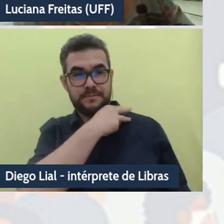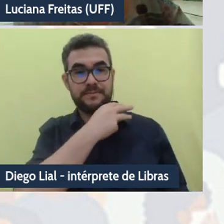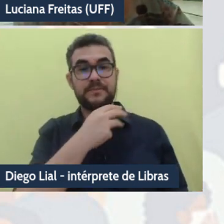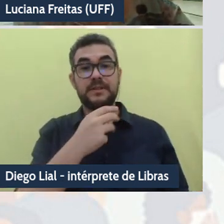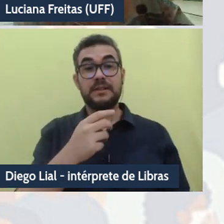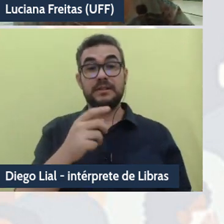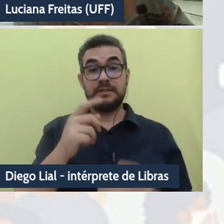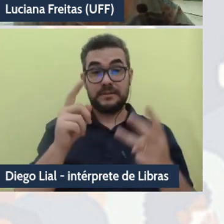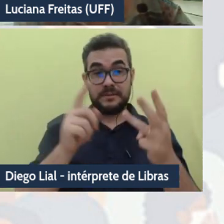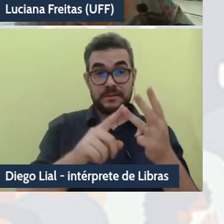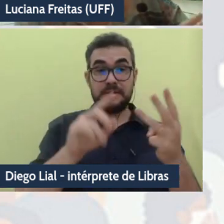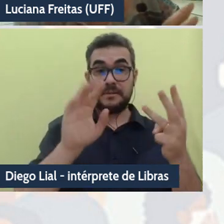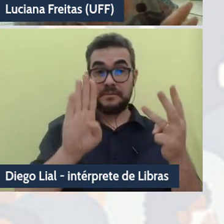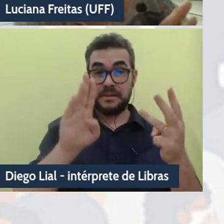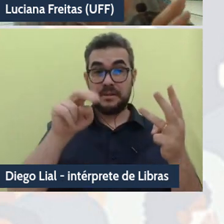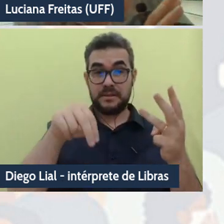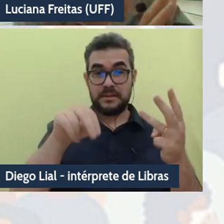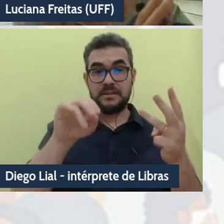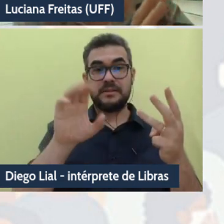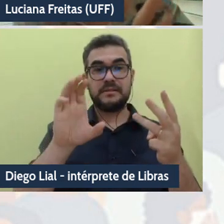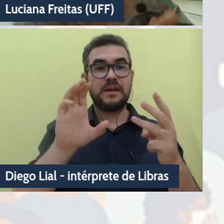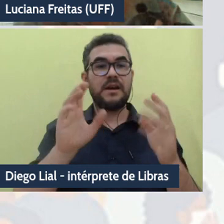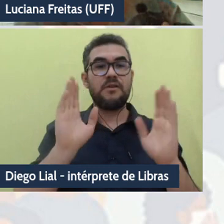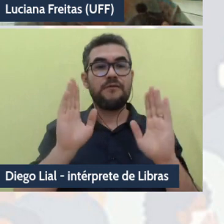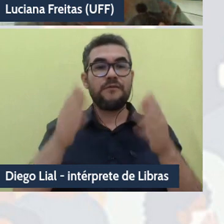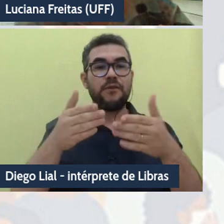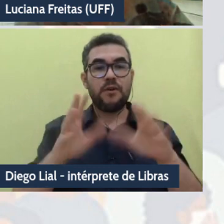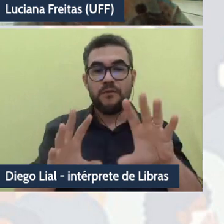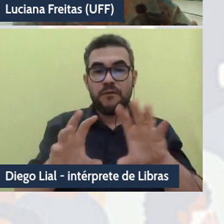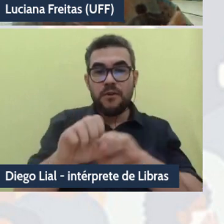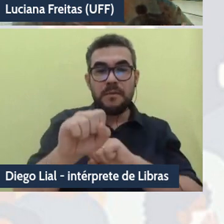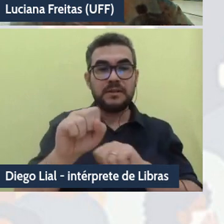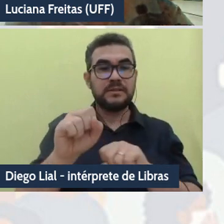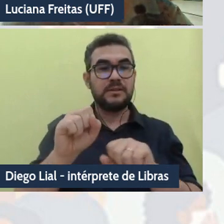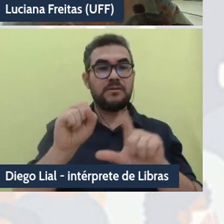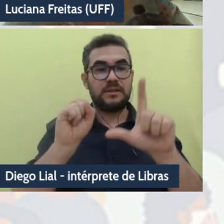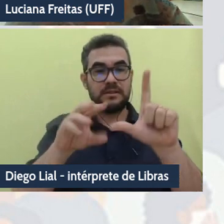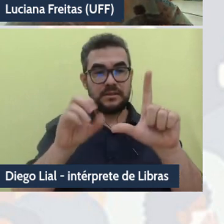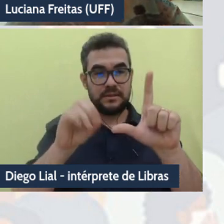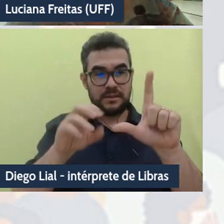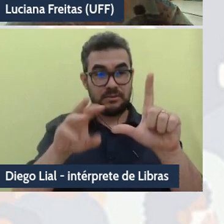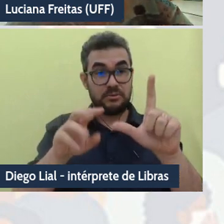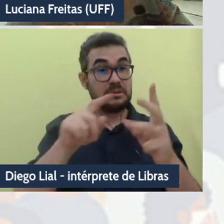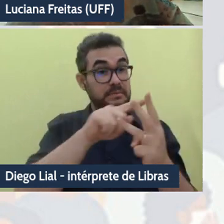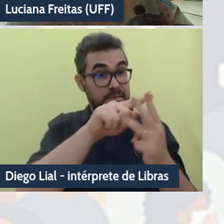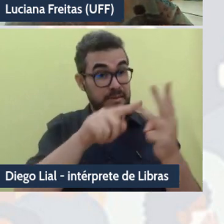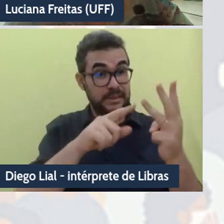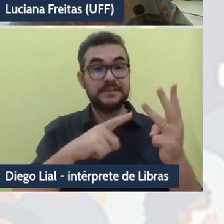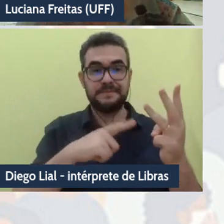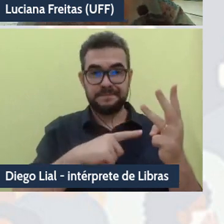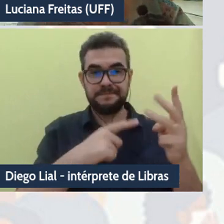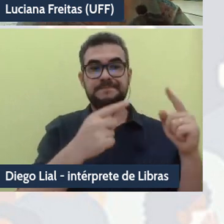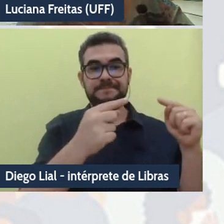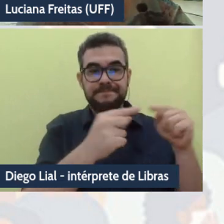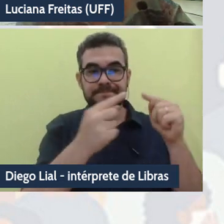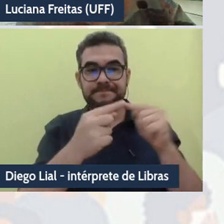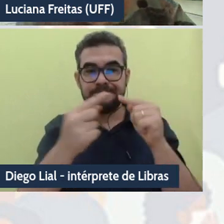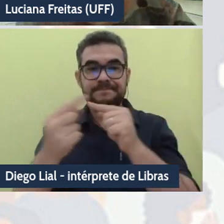para as licenciaturas. Elas estão totalmente relacionadas e eu vou mostrar isso para vocês aqui,